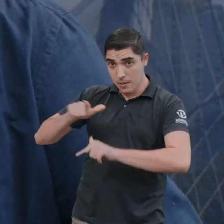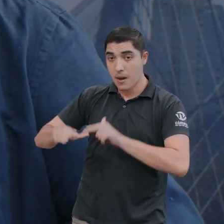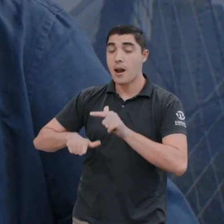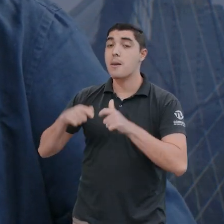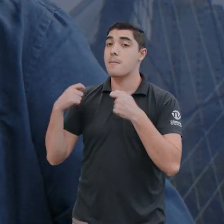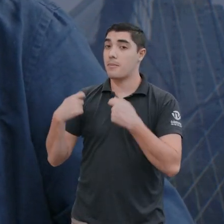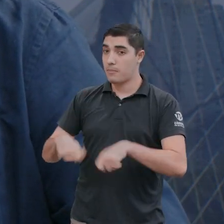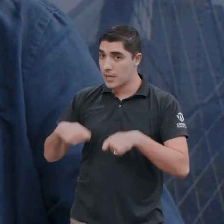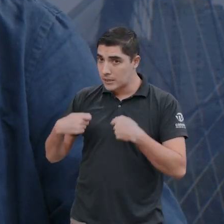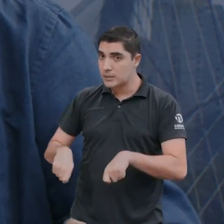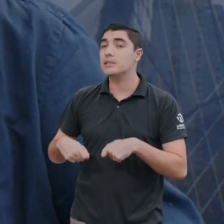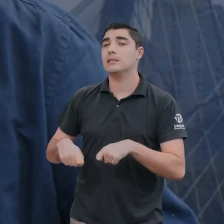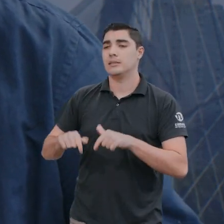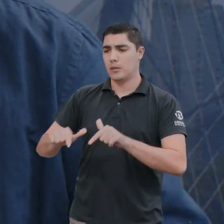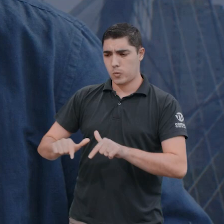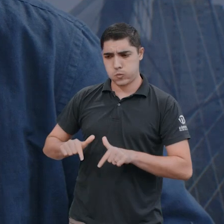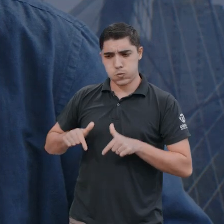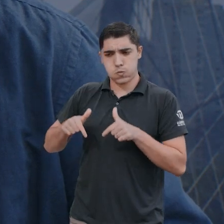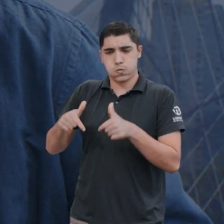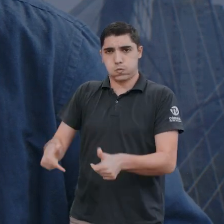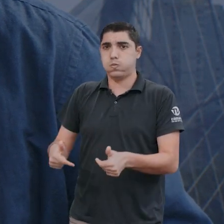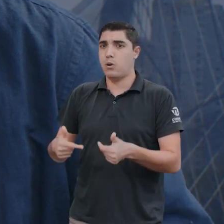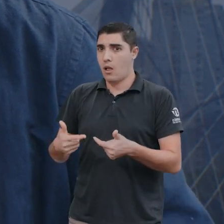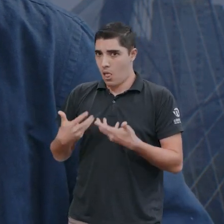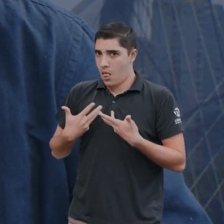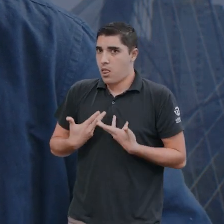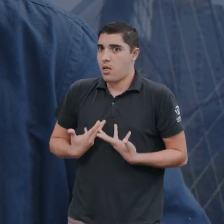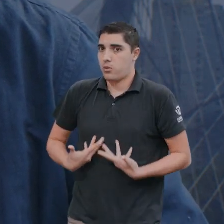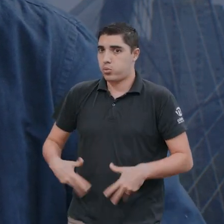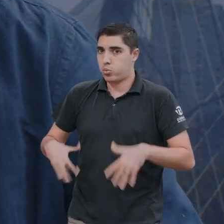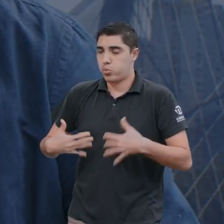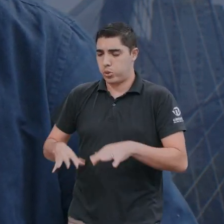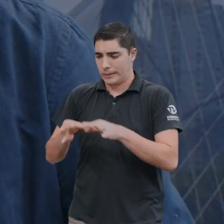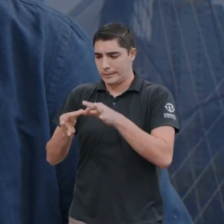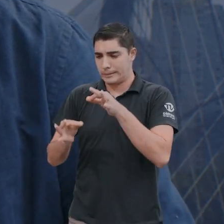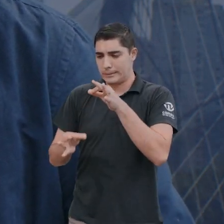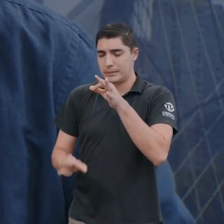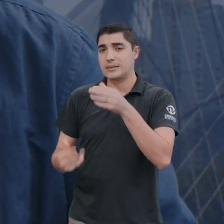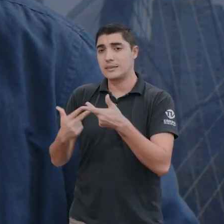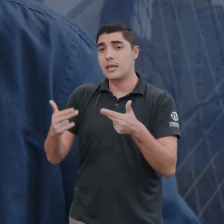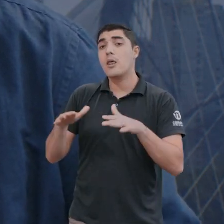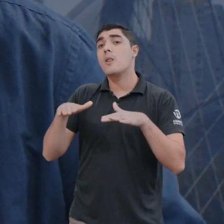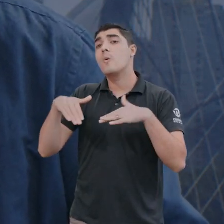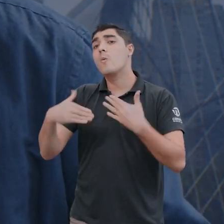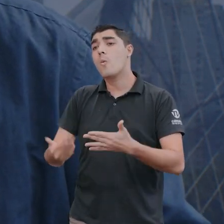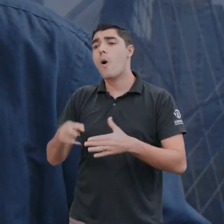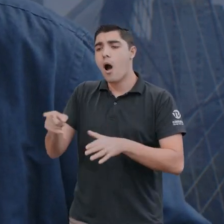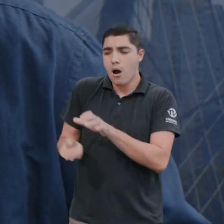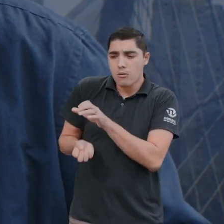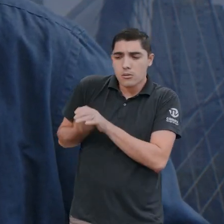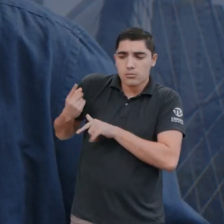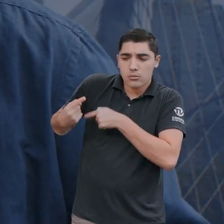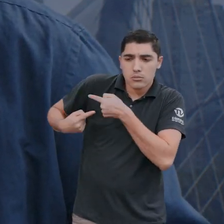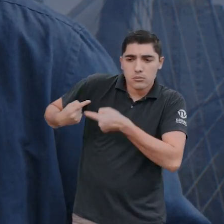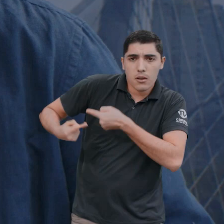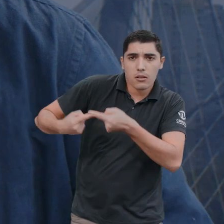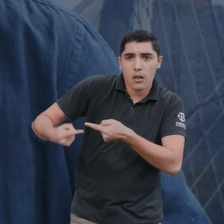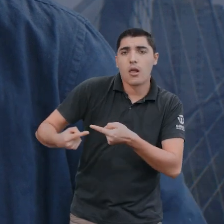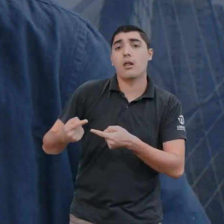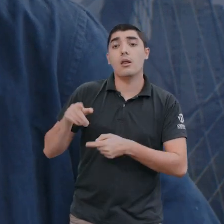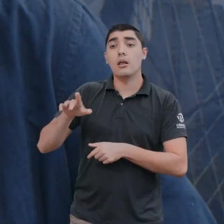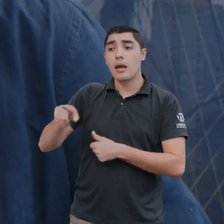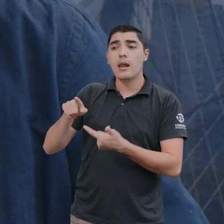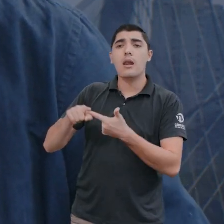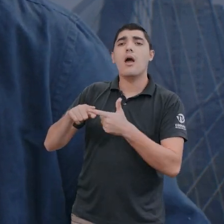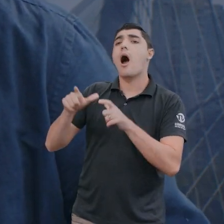existe um trabalho bem exaustivo, né? Que é um trabalho que leva em consideração qual a matéria-prima que você utiliza, qual